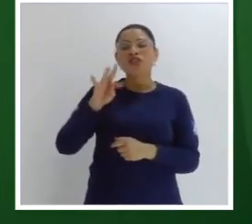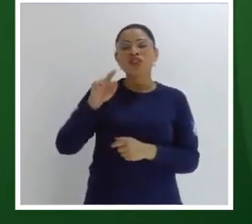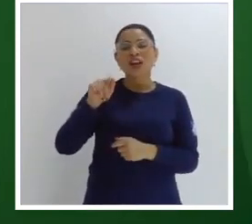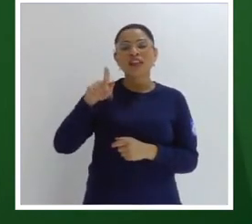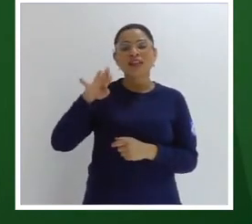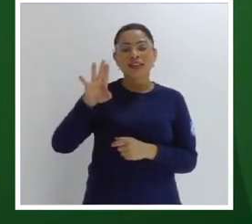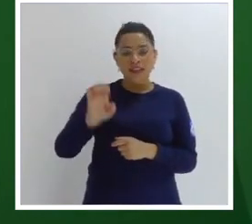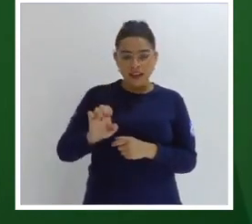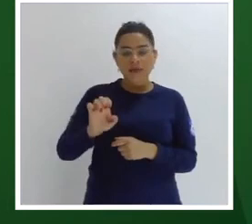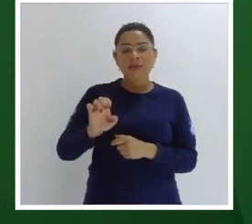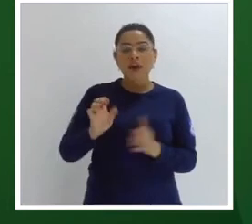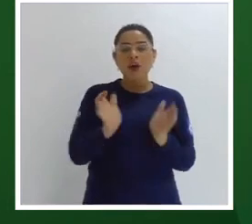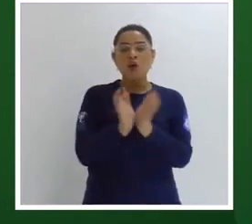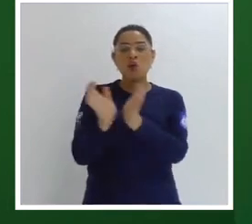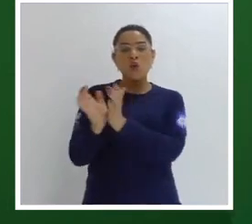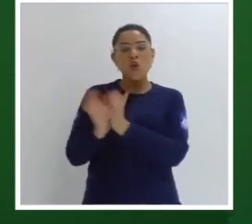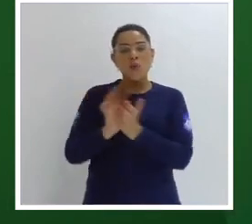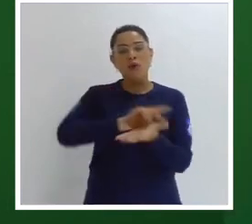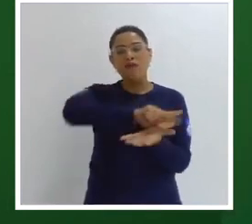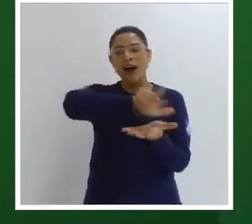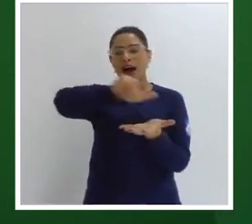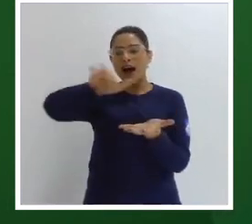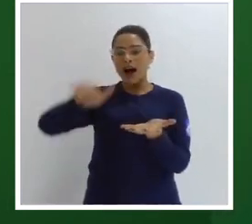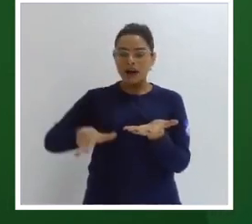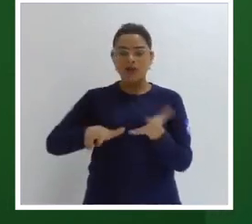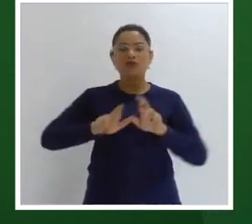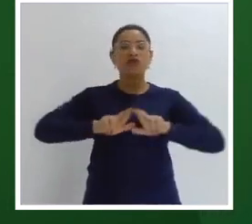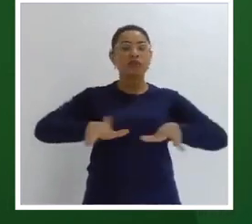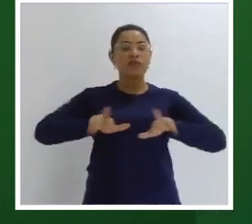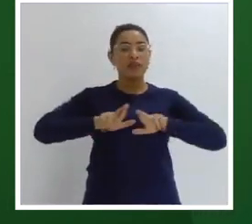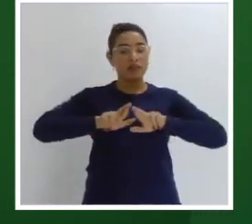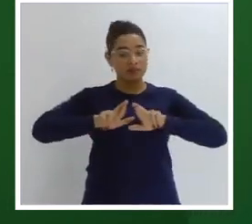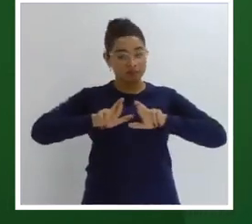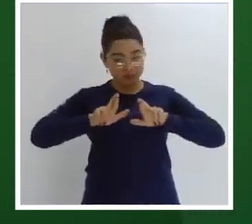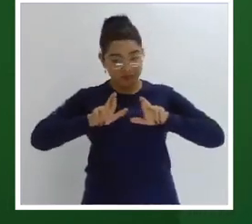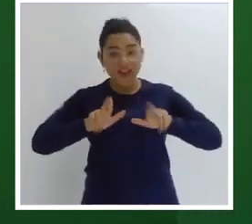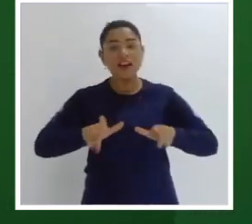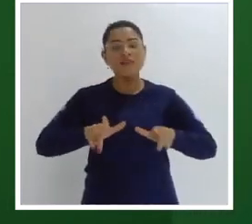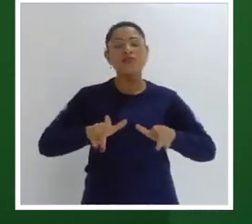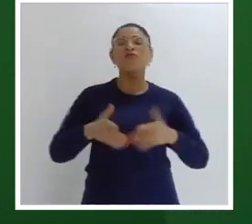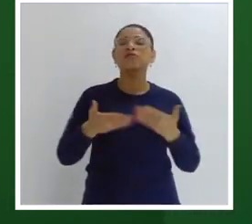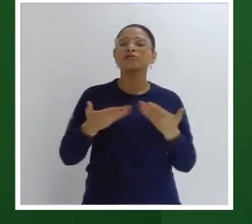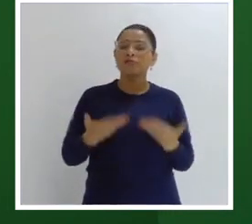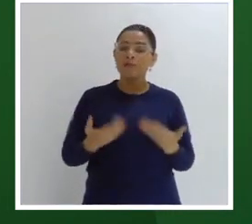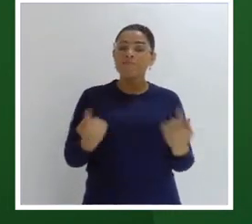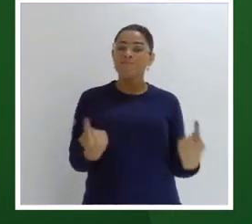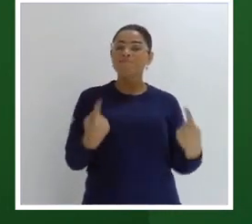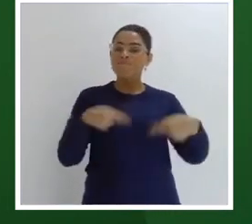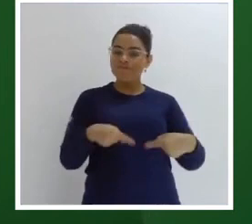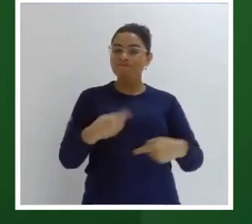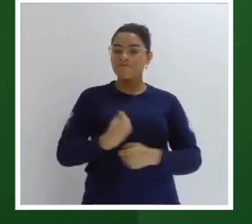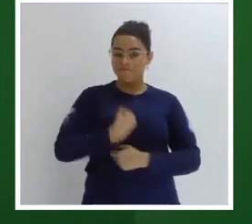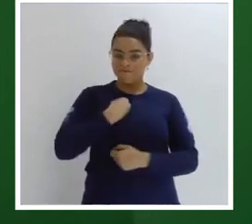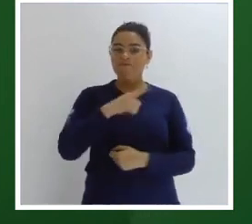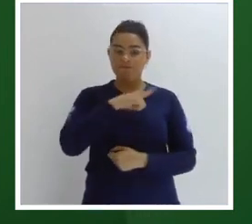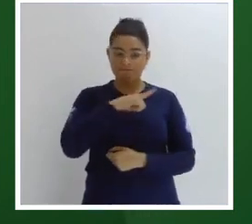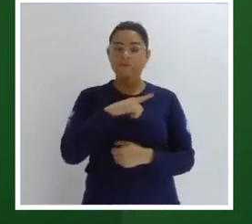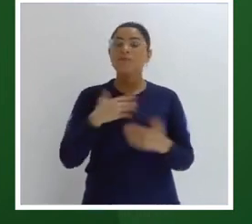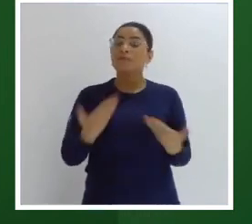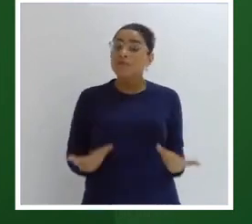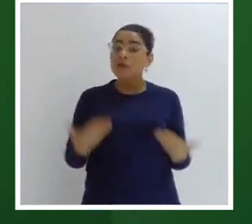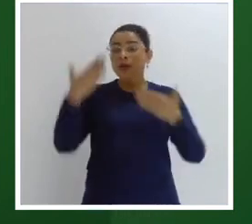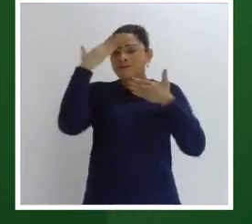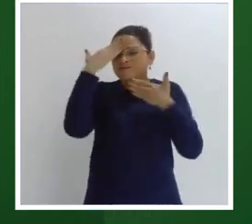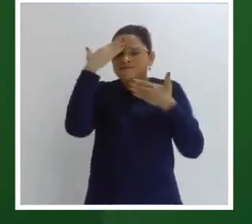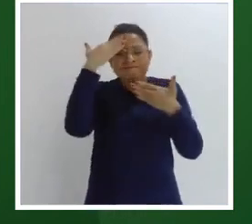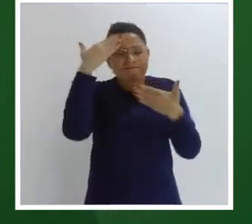equipes muito diversas e situações bastante enfim bastante desafiadoras então nós queremos te agradecer